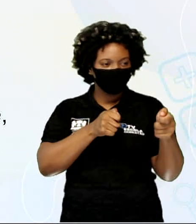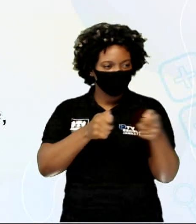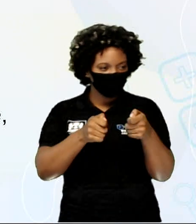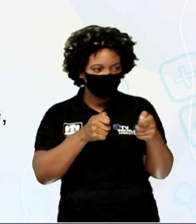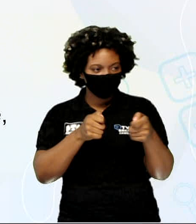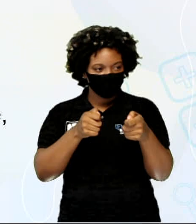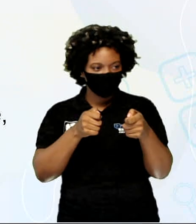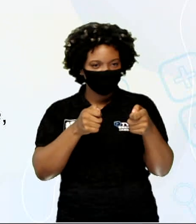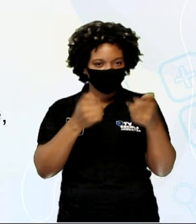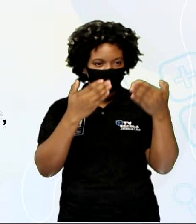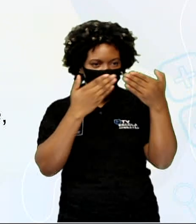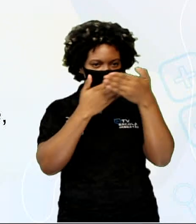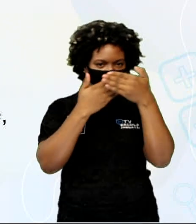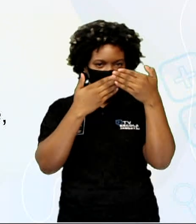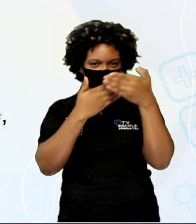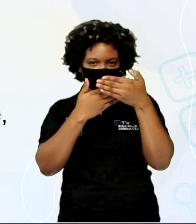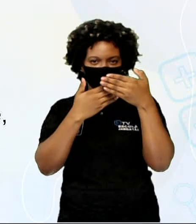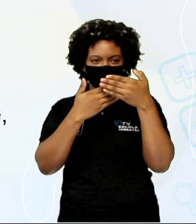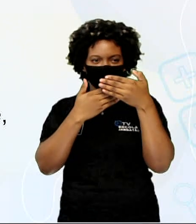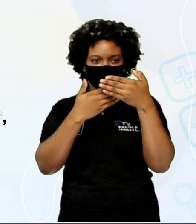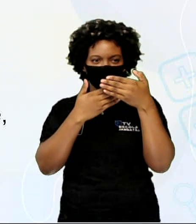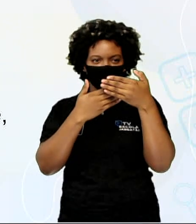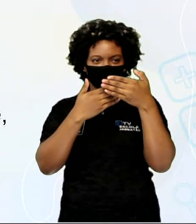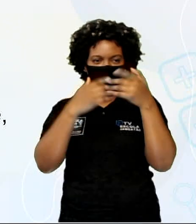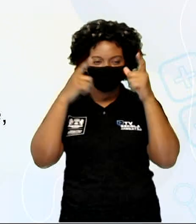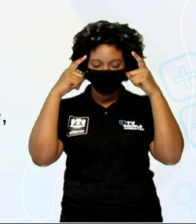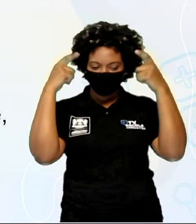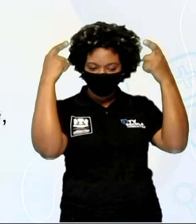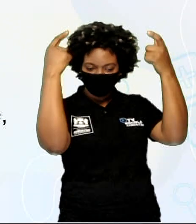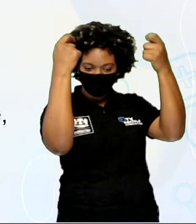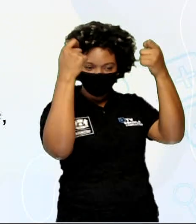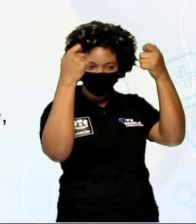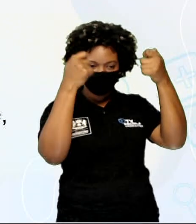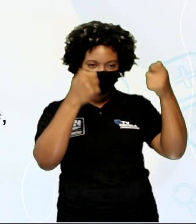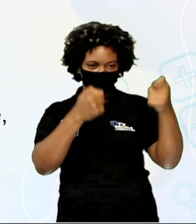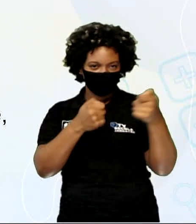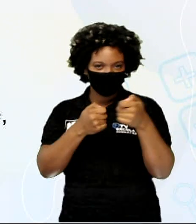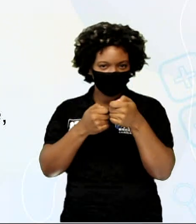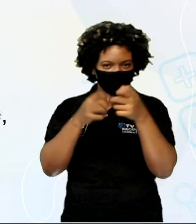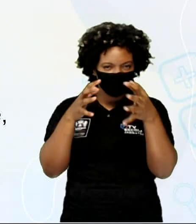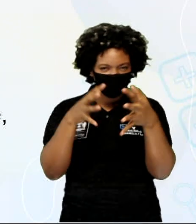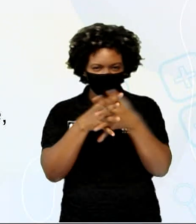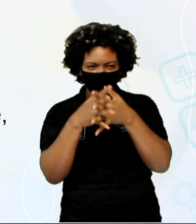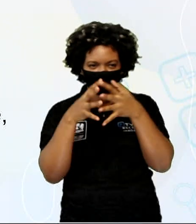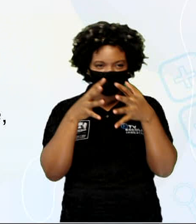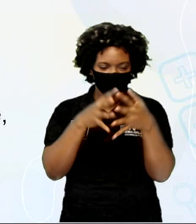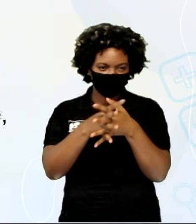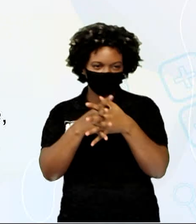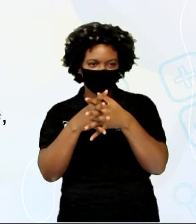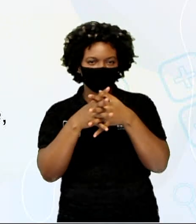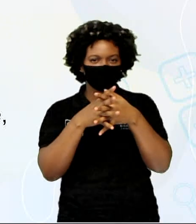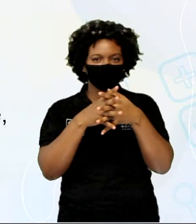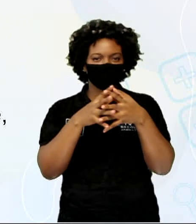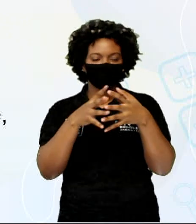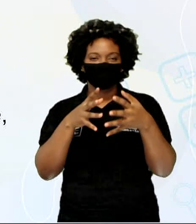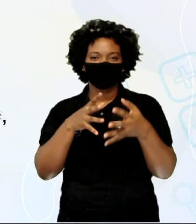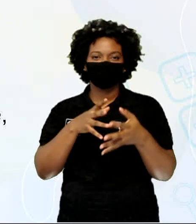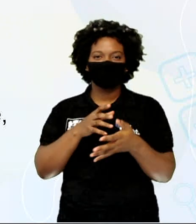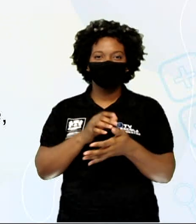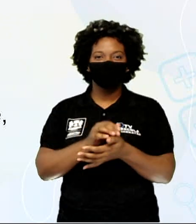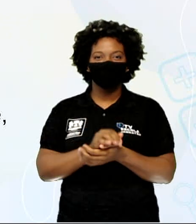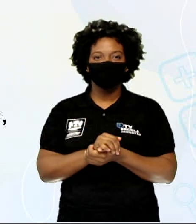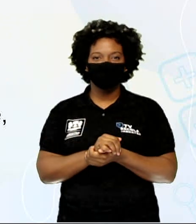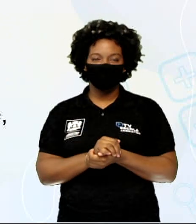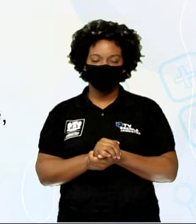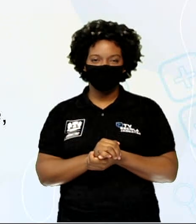mato fechado, que pega na ponta do brado do novio, ganhando o elogio do